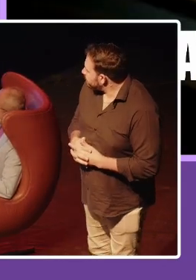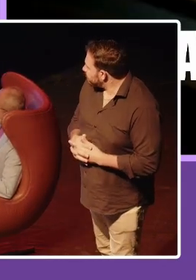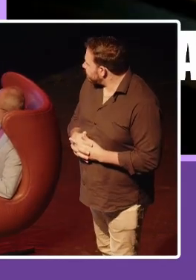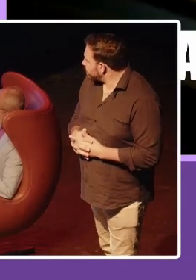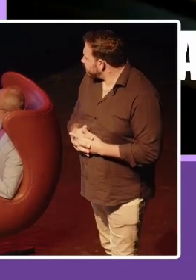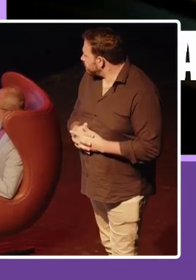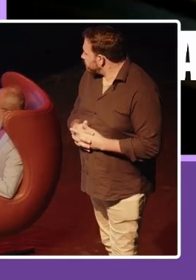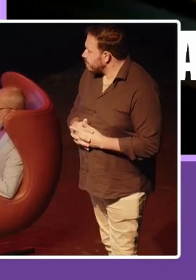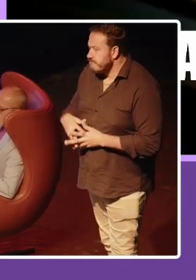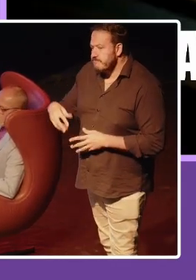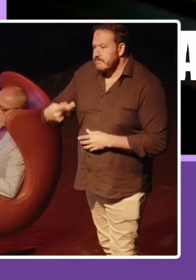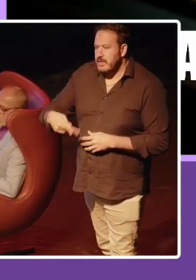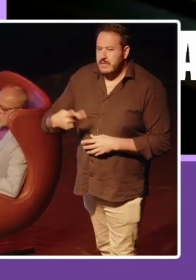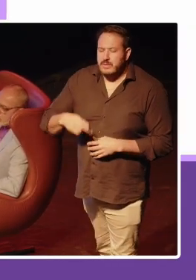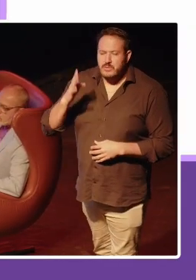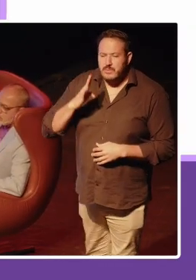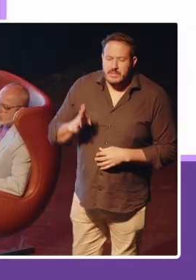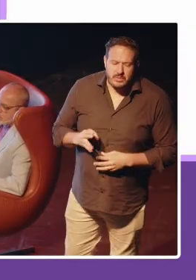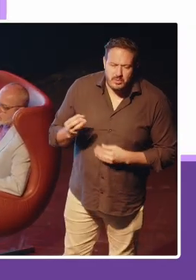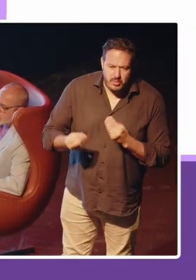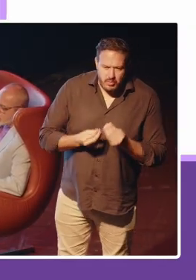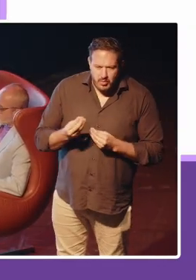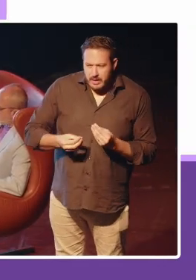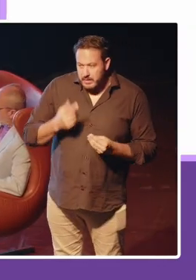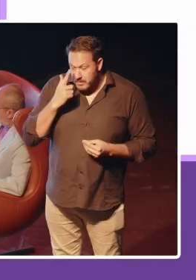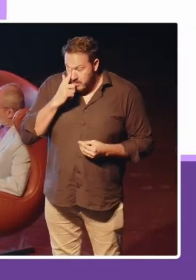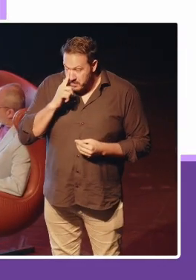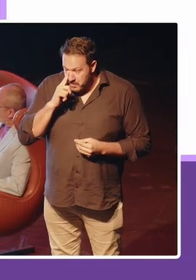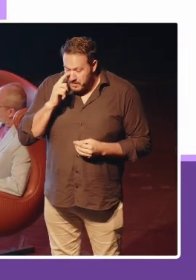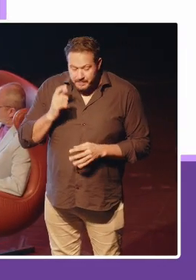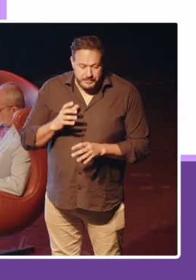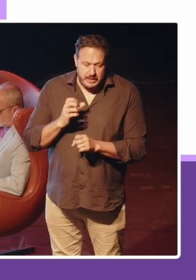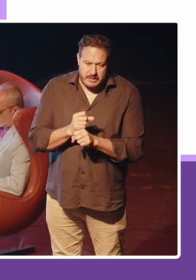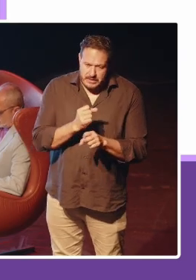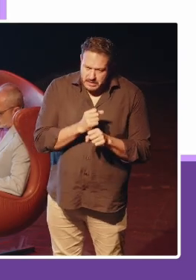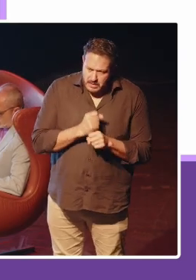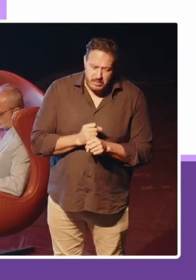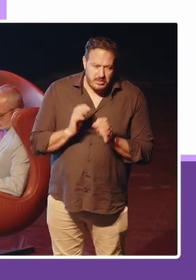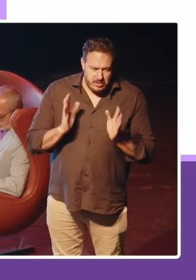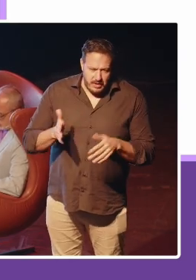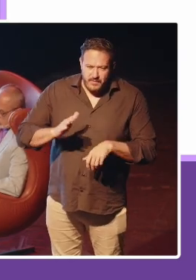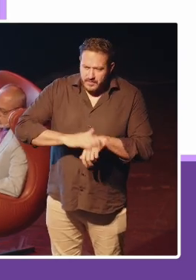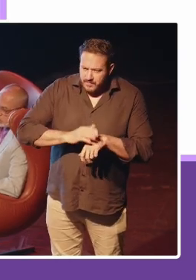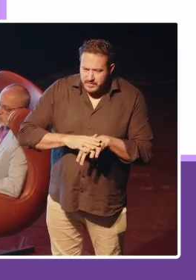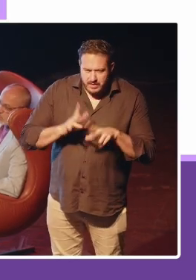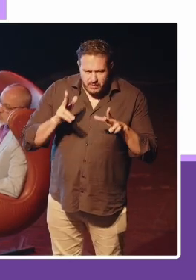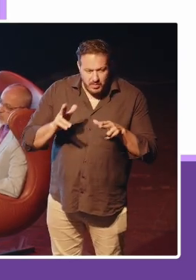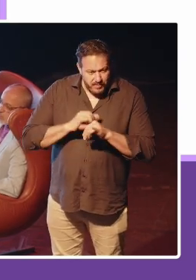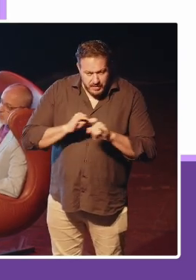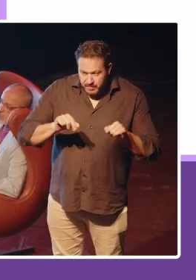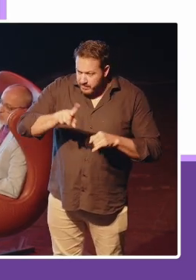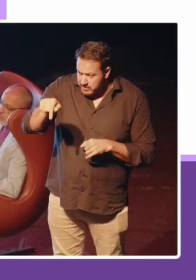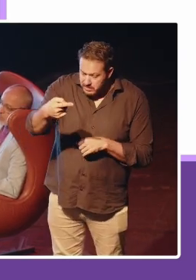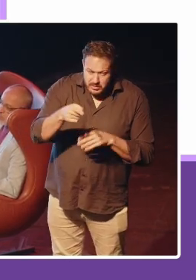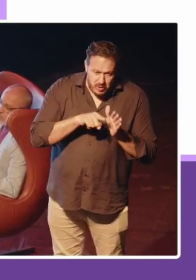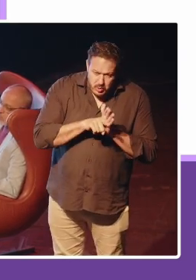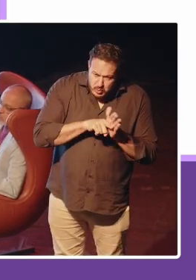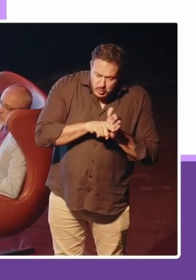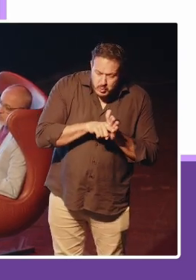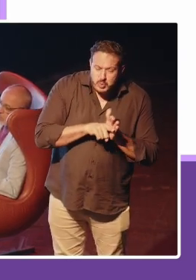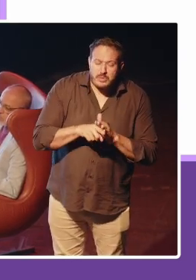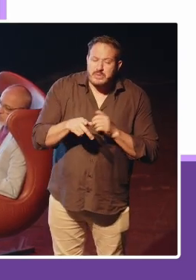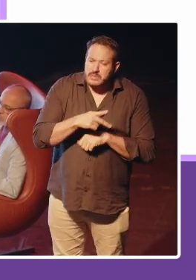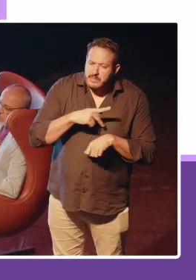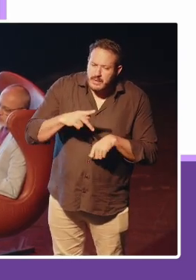Bom, e no Brasil, como é que é? Né? Esses cálculos eles foram feitos, como eu disse para os senhores, baseado em estudos de países ricos. Como